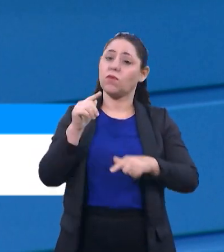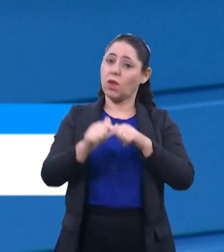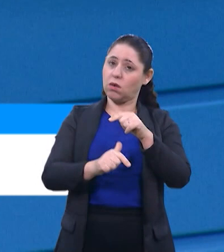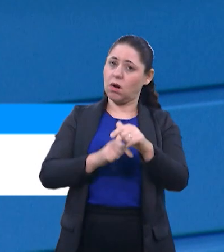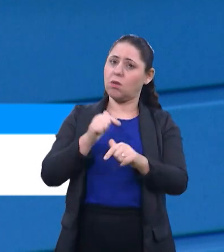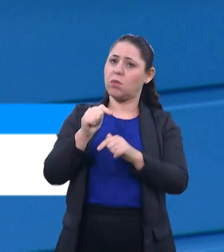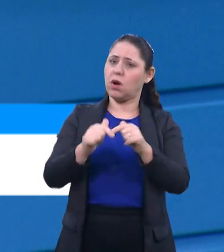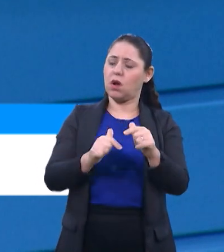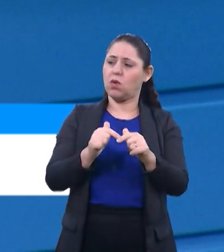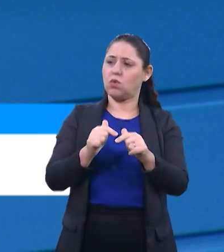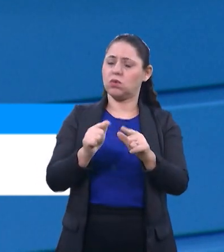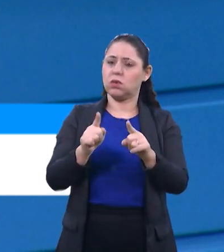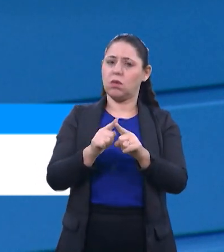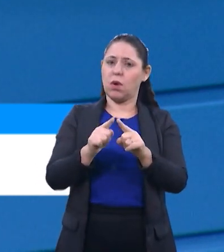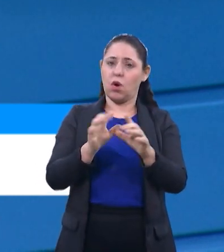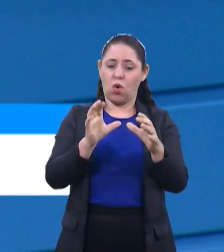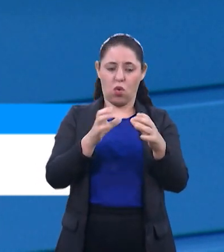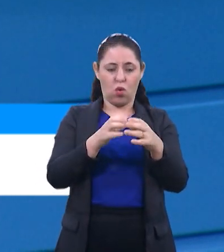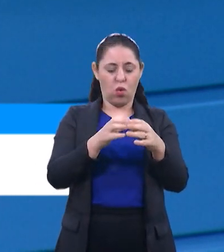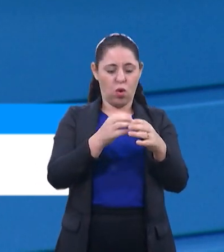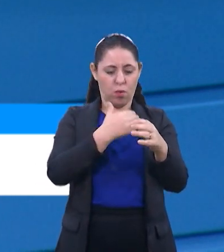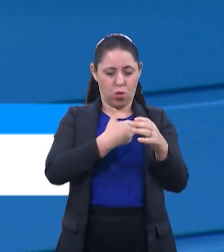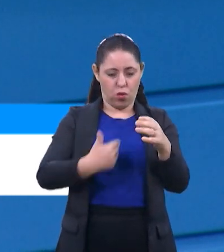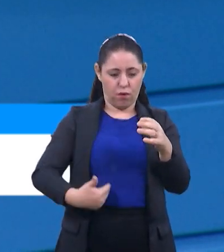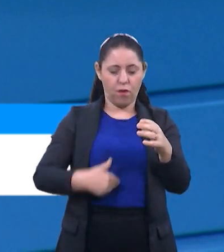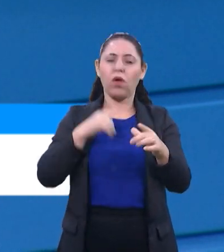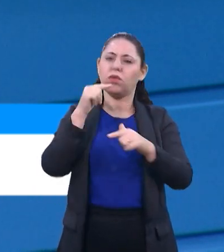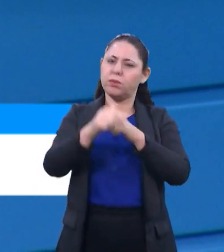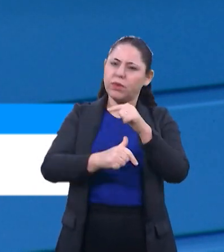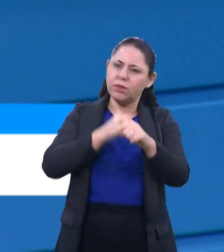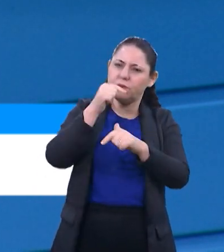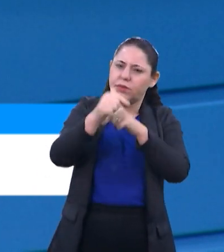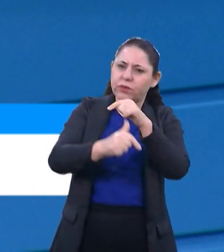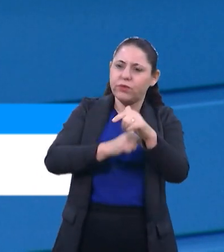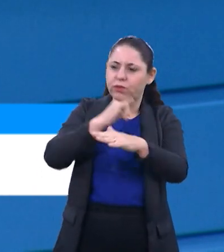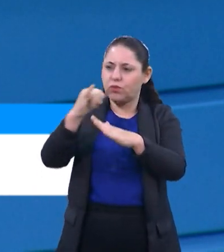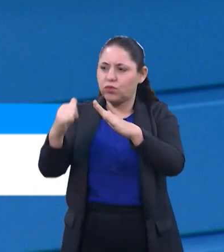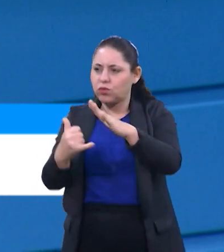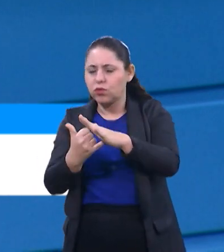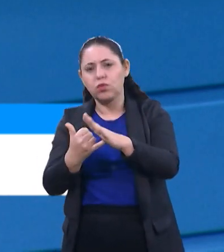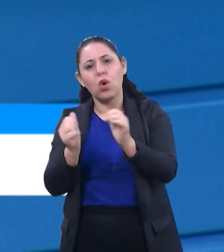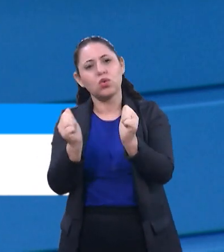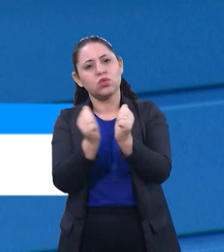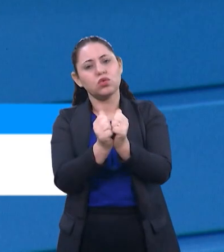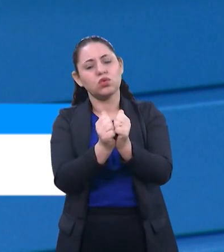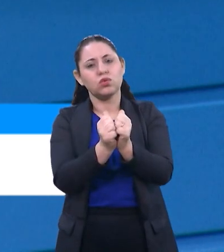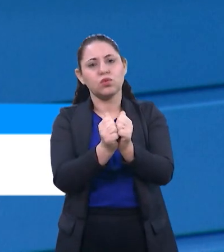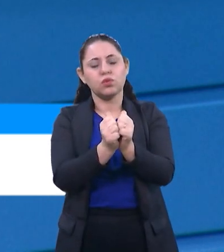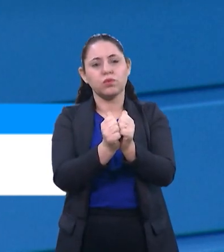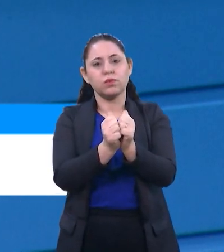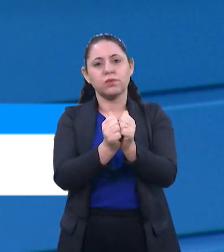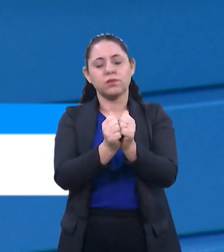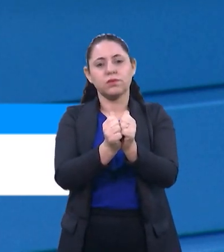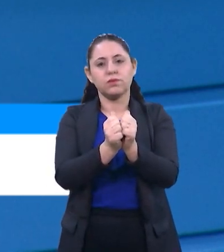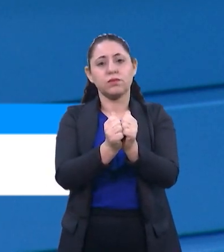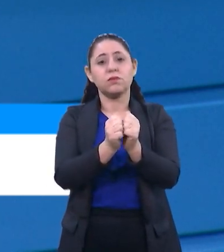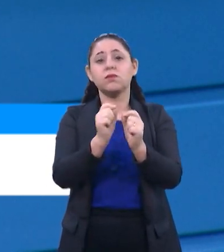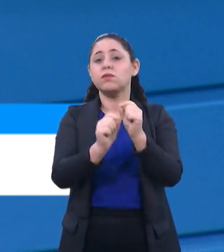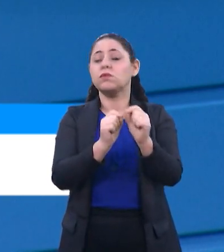e uma atuação de todo o corpo do governo do Estado e também de várias instituições